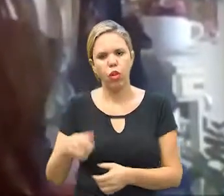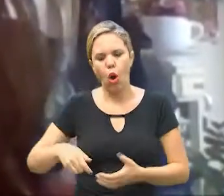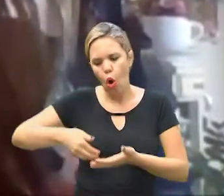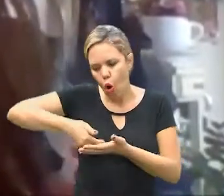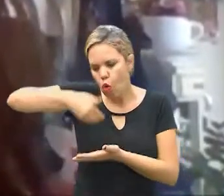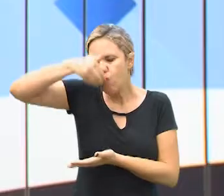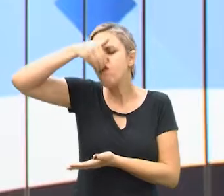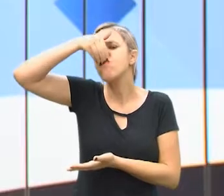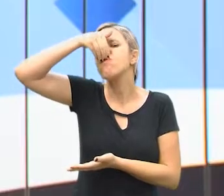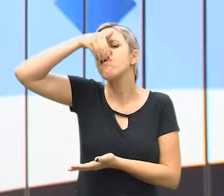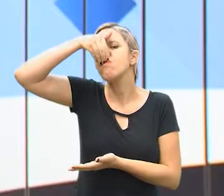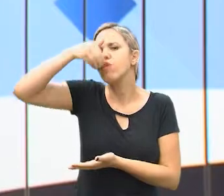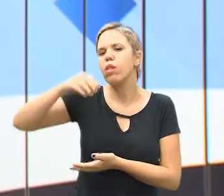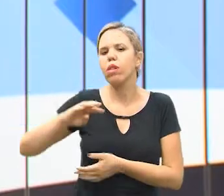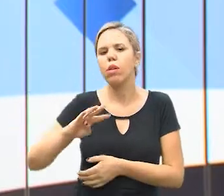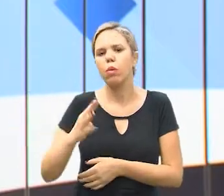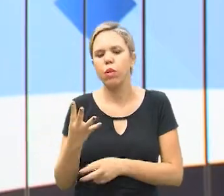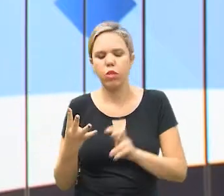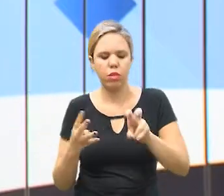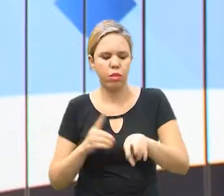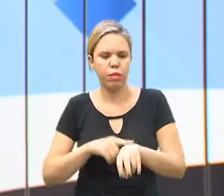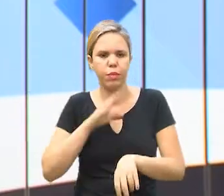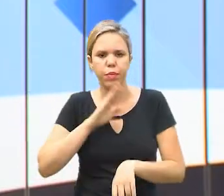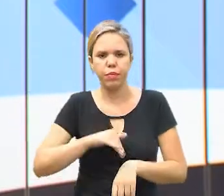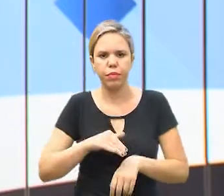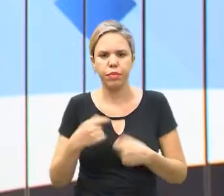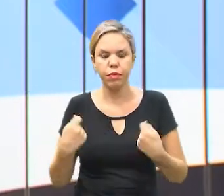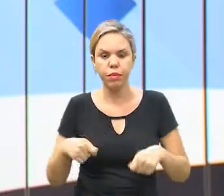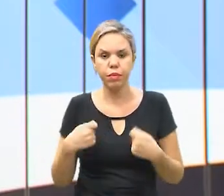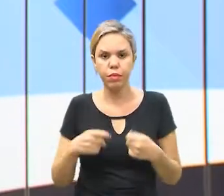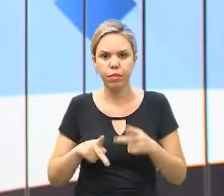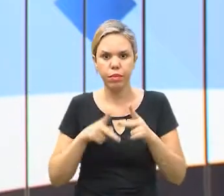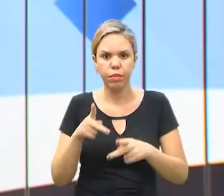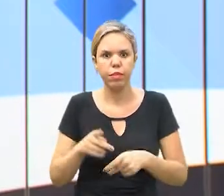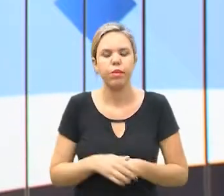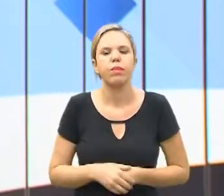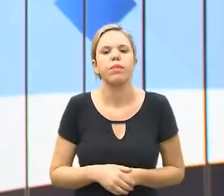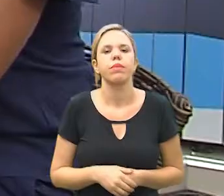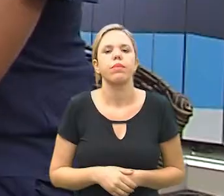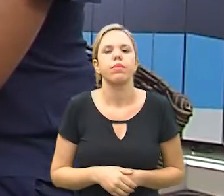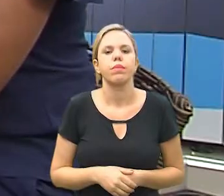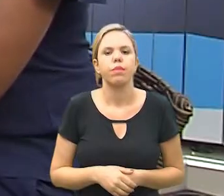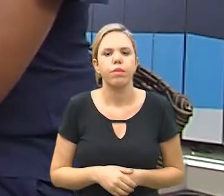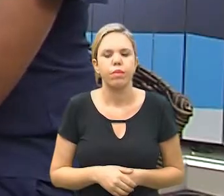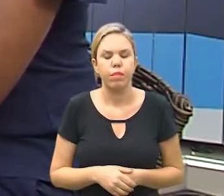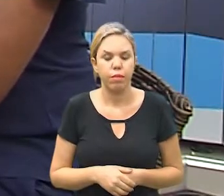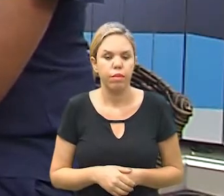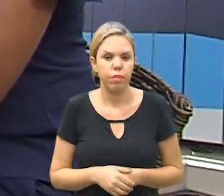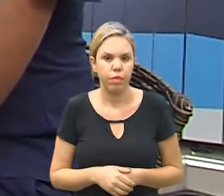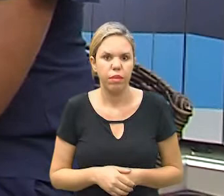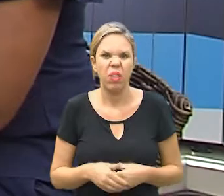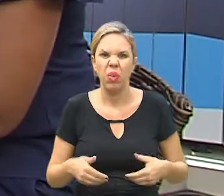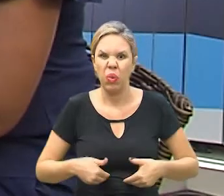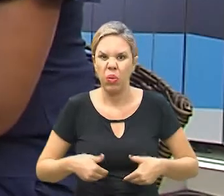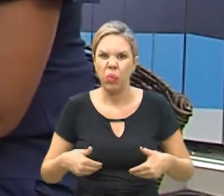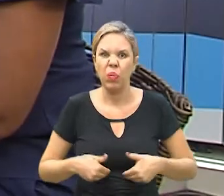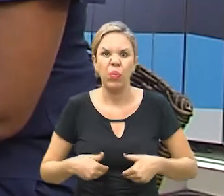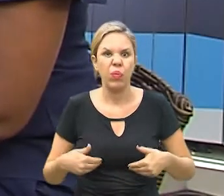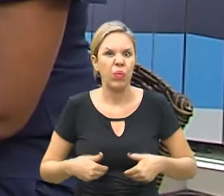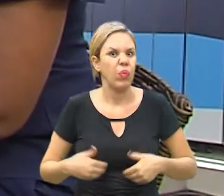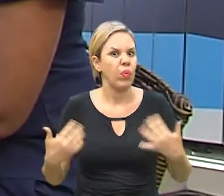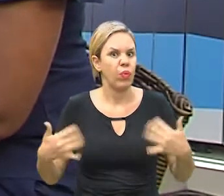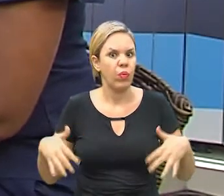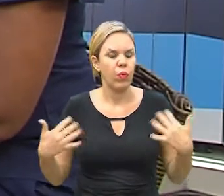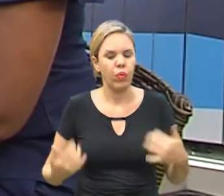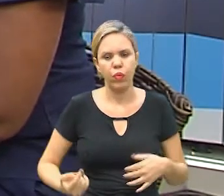de sopa por volta das 4, 5 horas da tarde. Olha a necessidade dessas pessoas, né? Era fome. A fome